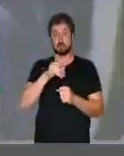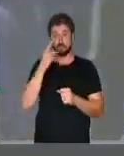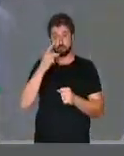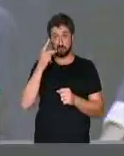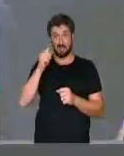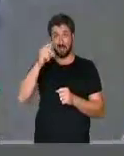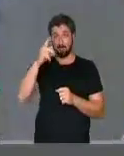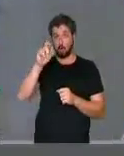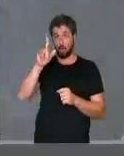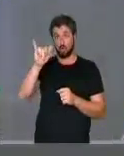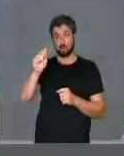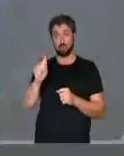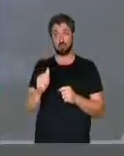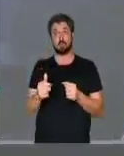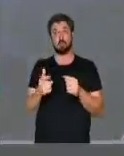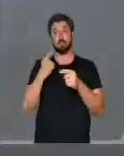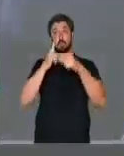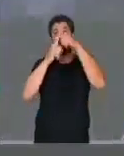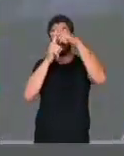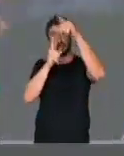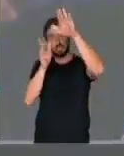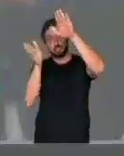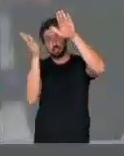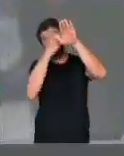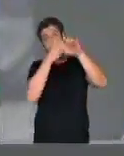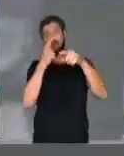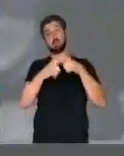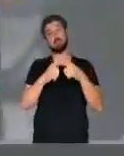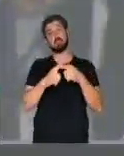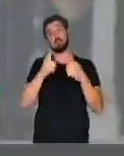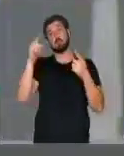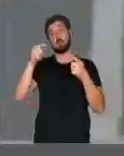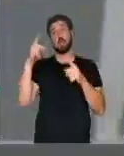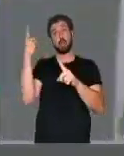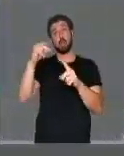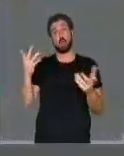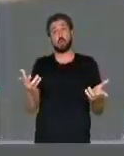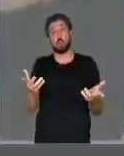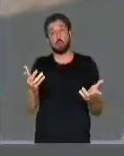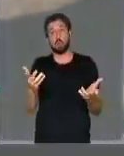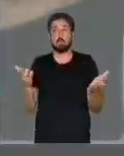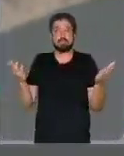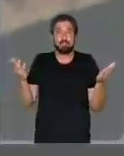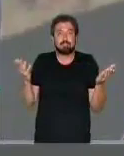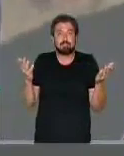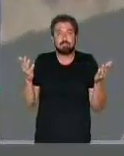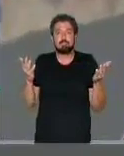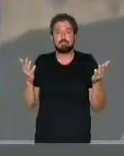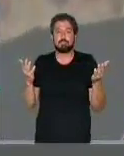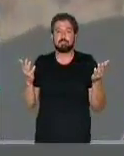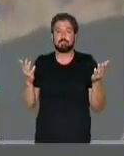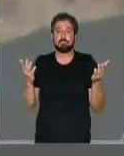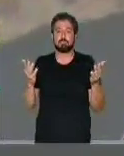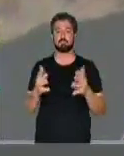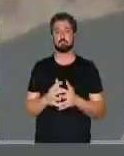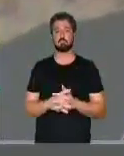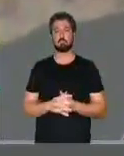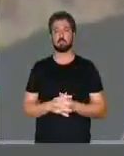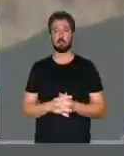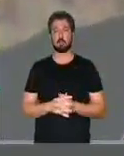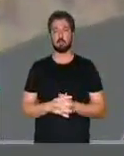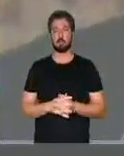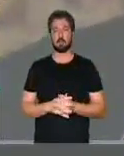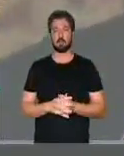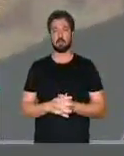falar em apologia, nós teríamos que tirar o crucifixo daí, porque é uma apologia à tortura. Afinal de contas, o crucifixo... Obrigado,